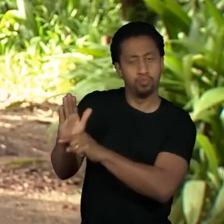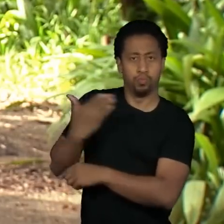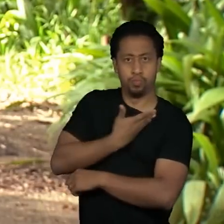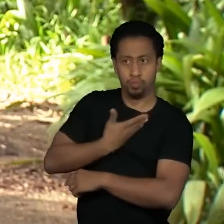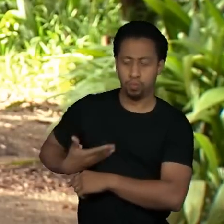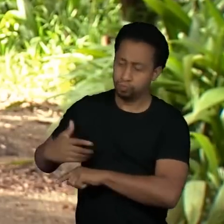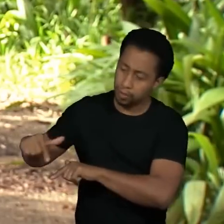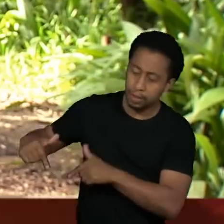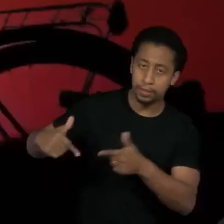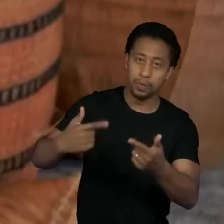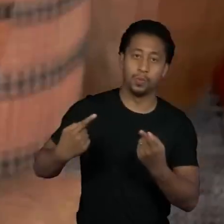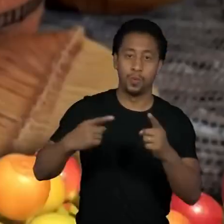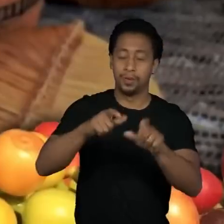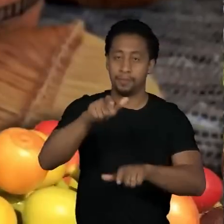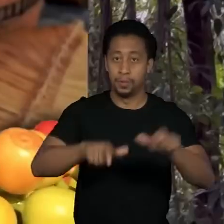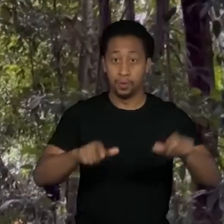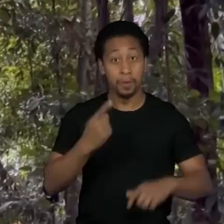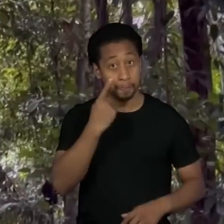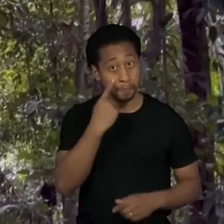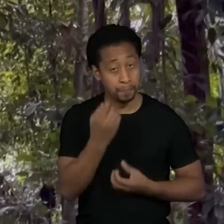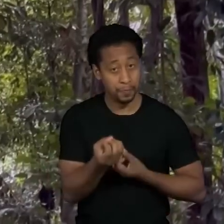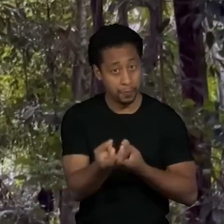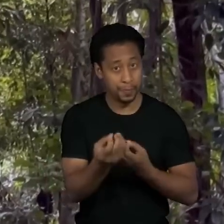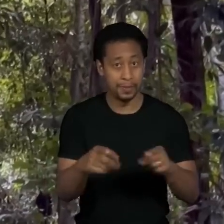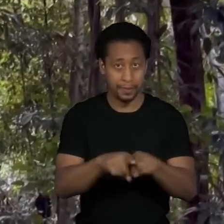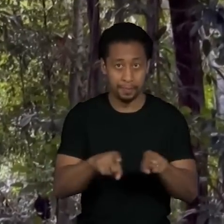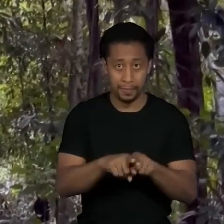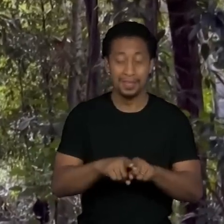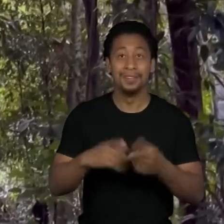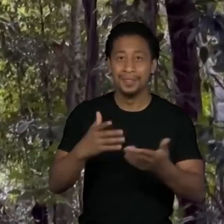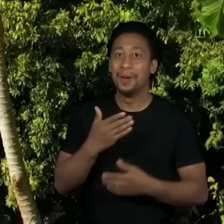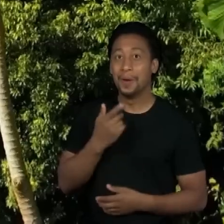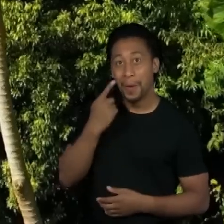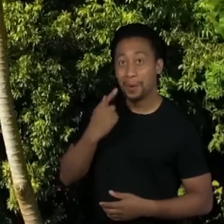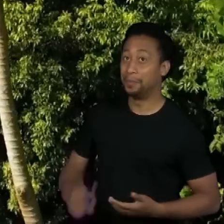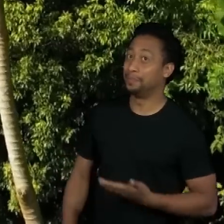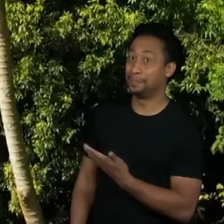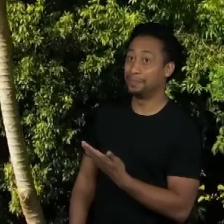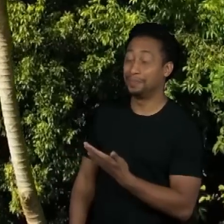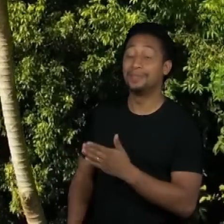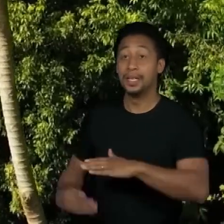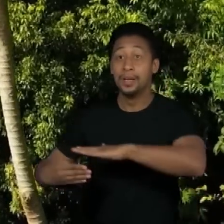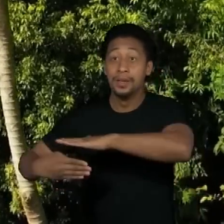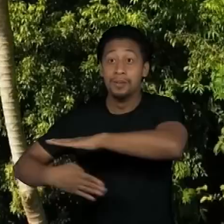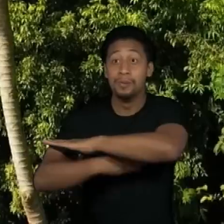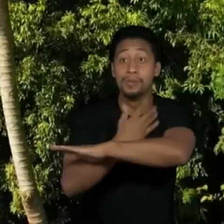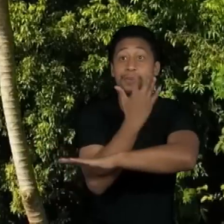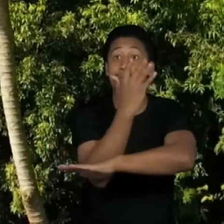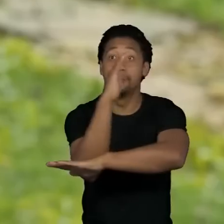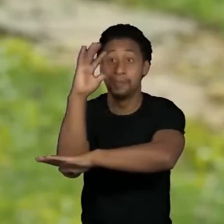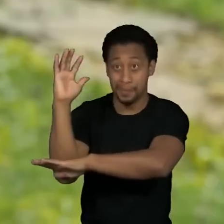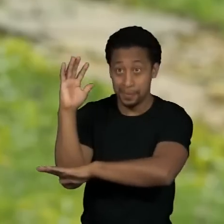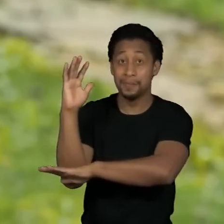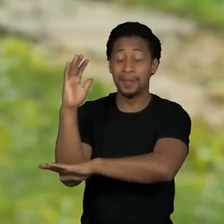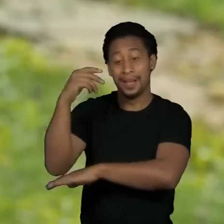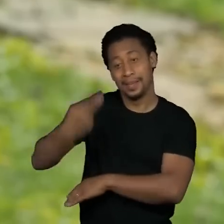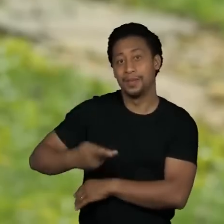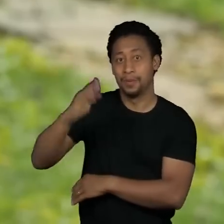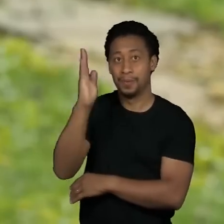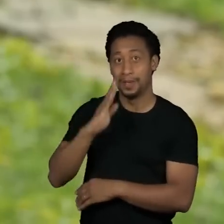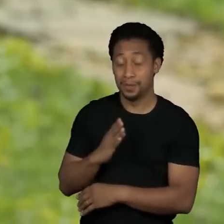E veja também o legado de um apaixonado pela biodiversidade brasileira. O